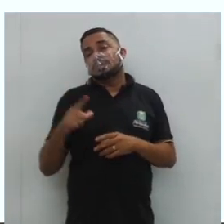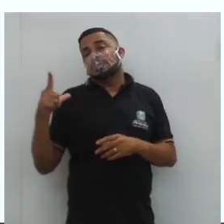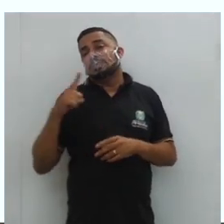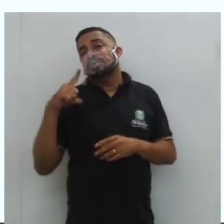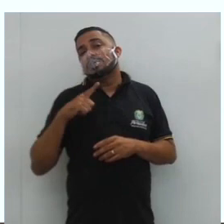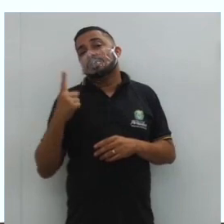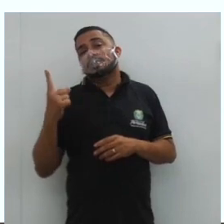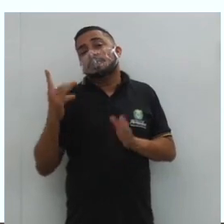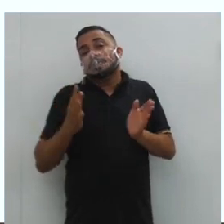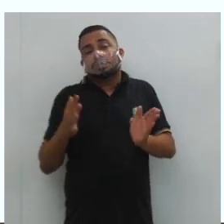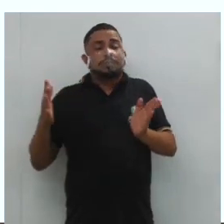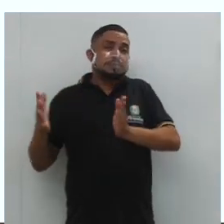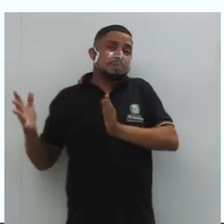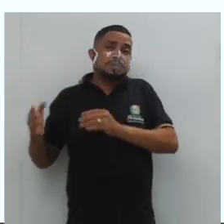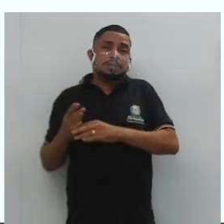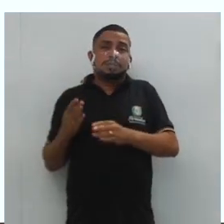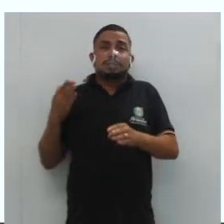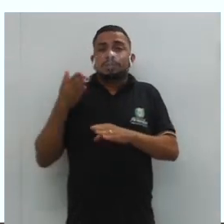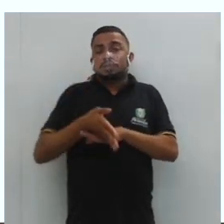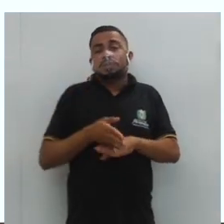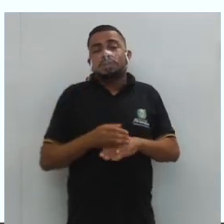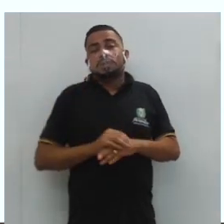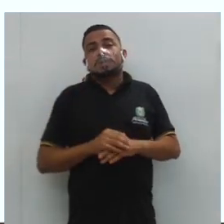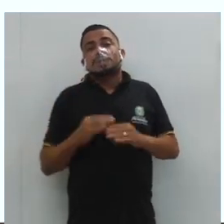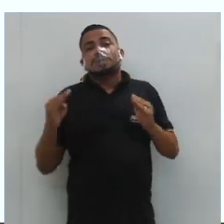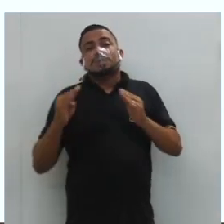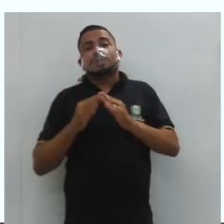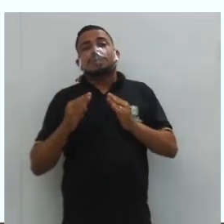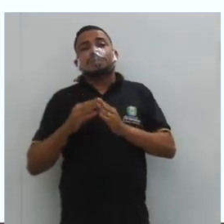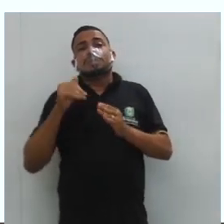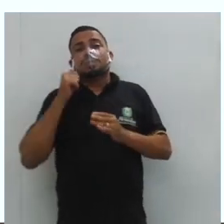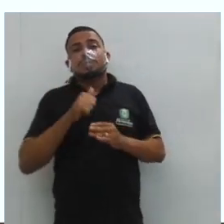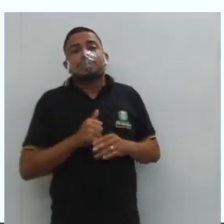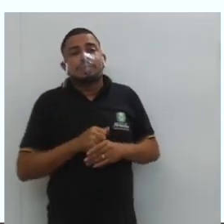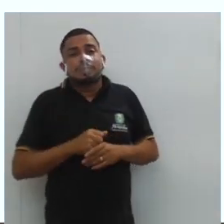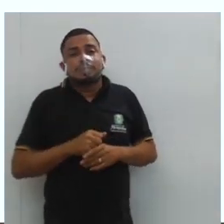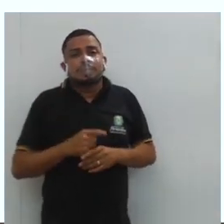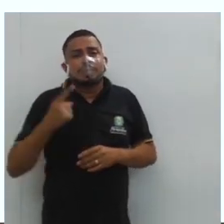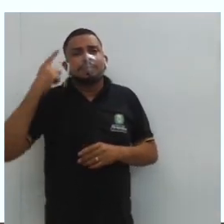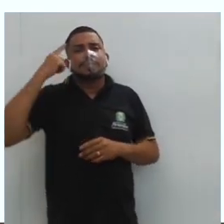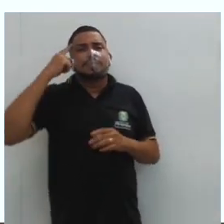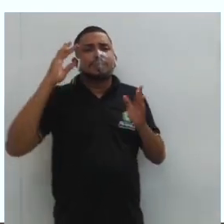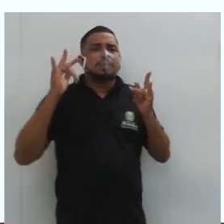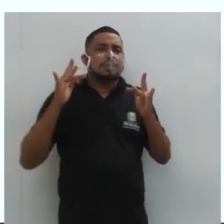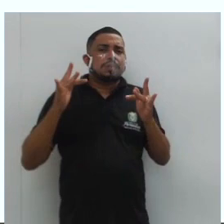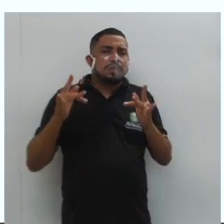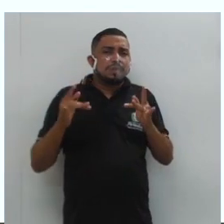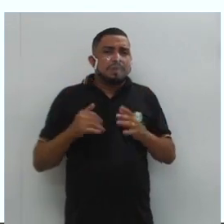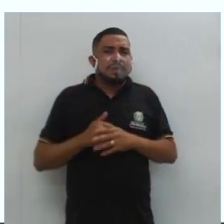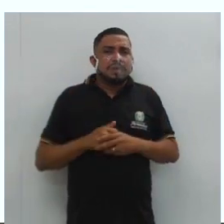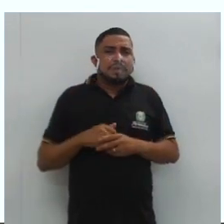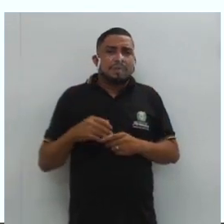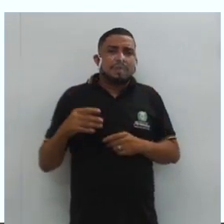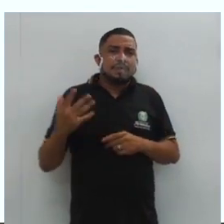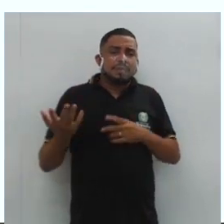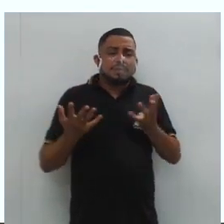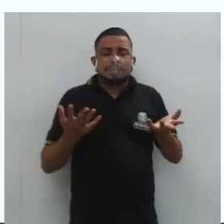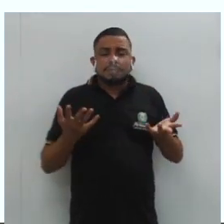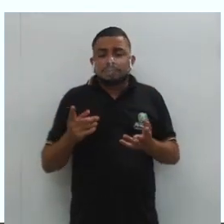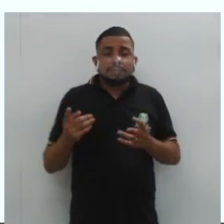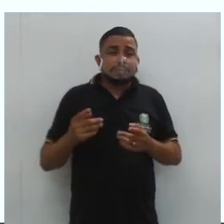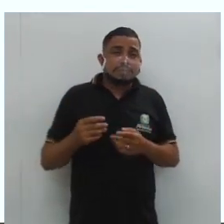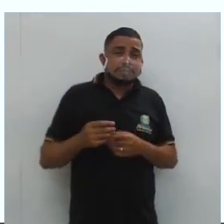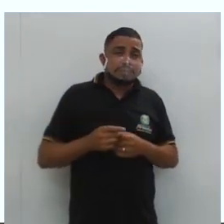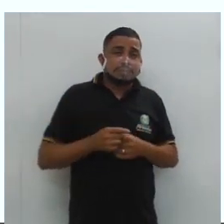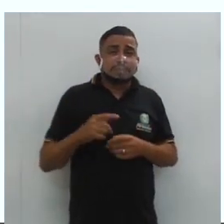quem assistiu, tinha uma cena que ele entrava na casa da mulher que ele imaginava que era a namorada dele, mais ou menos assim, um